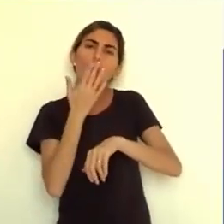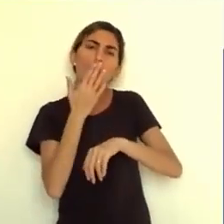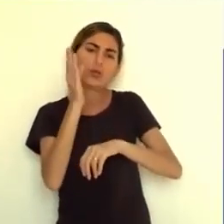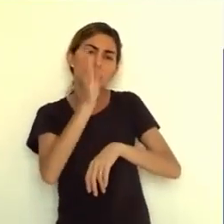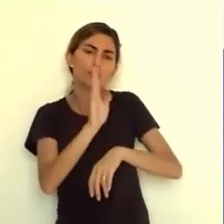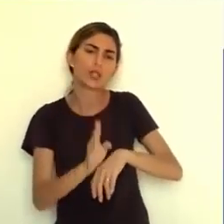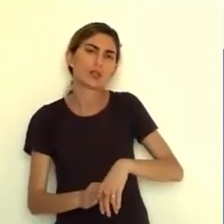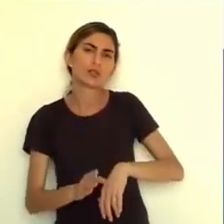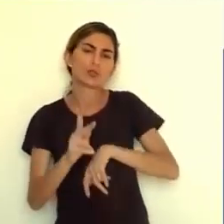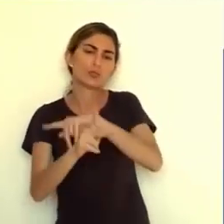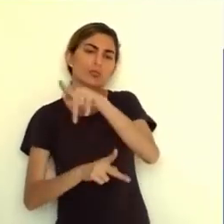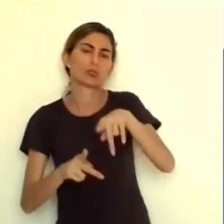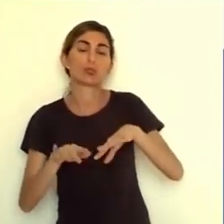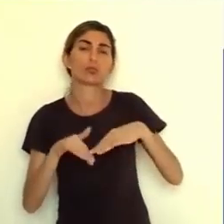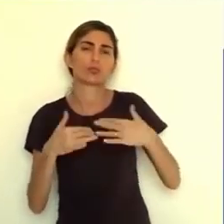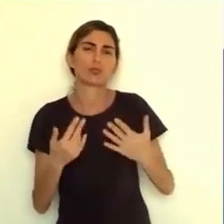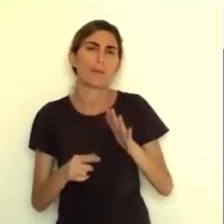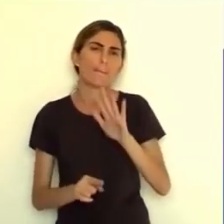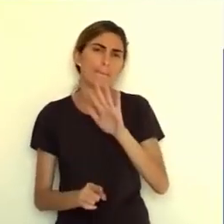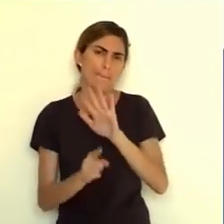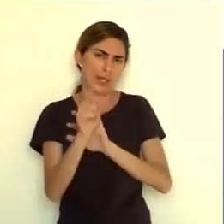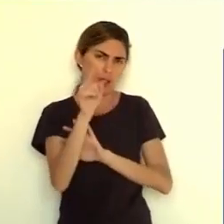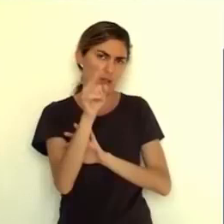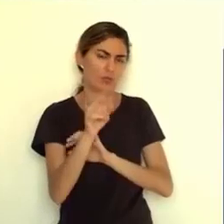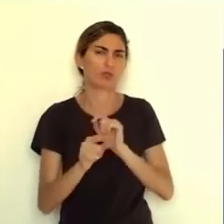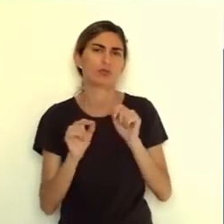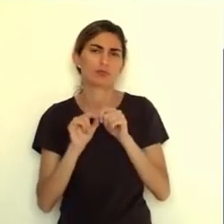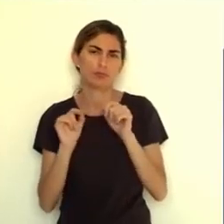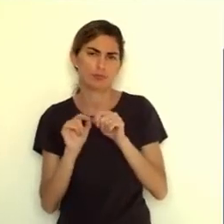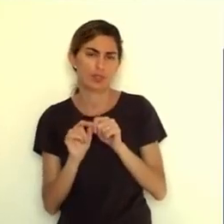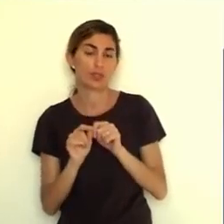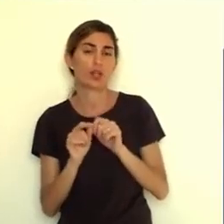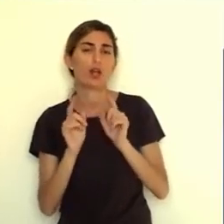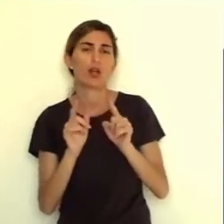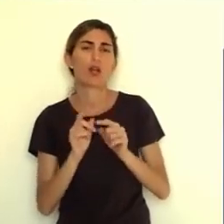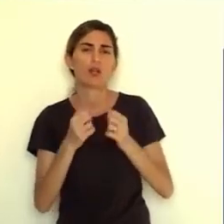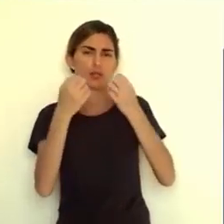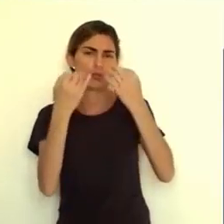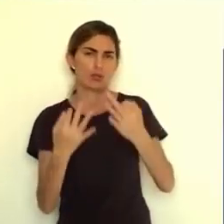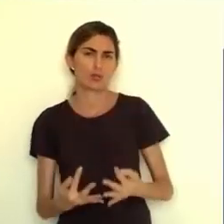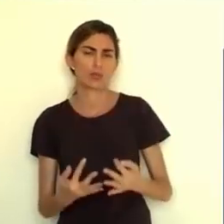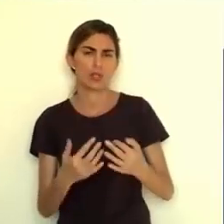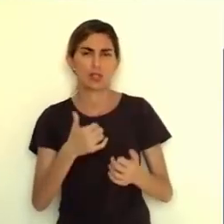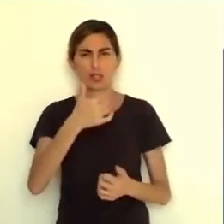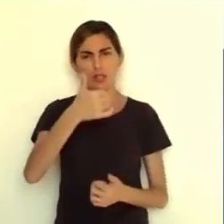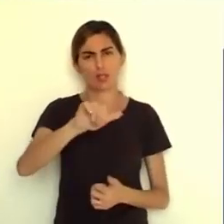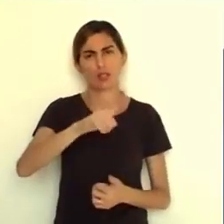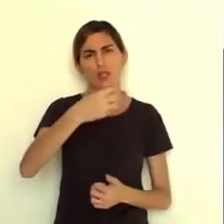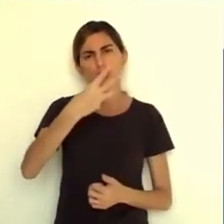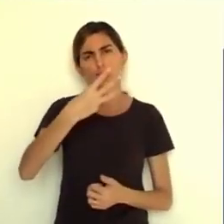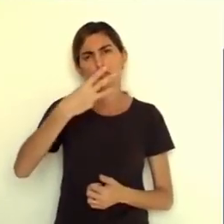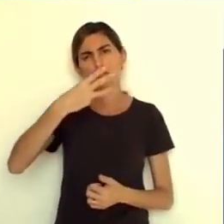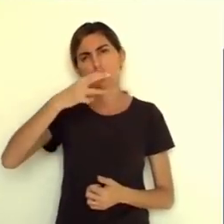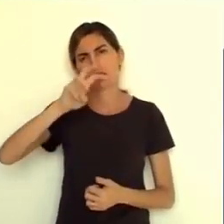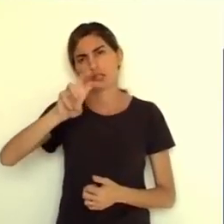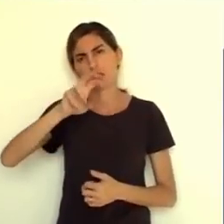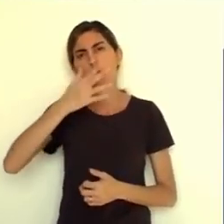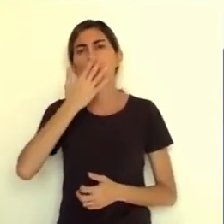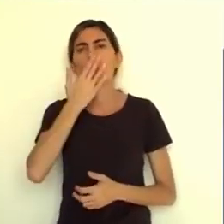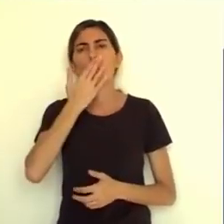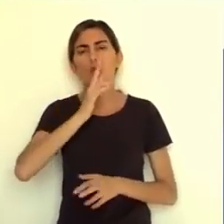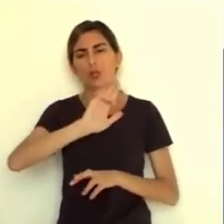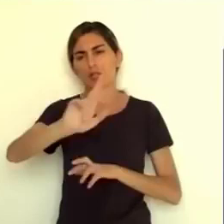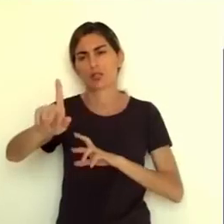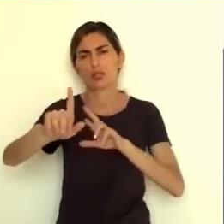do brasileiro, né? Uma pergunta aberta foi feita e foram declaradas 135